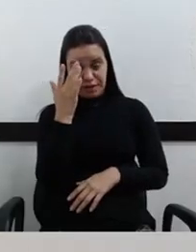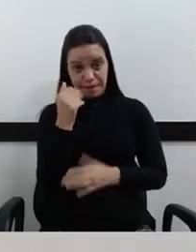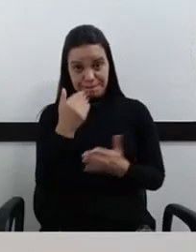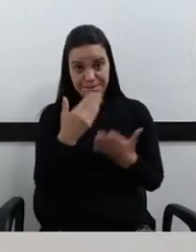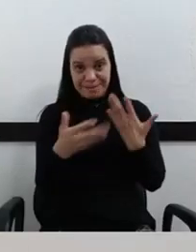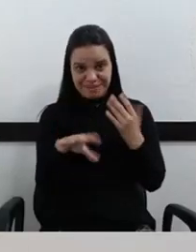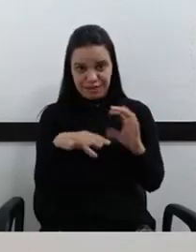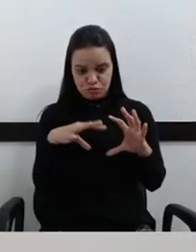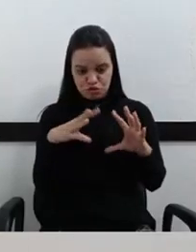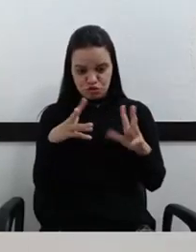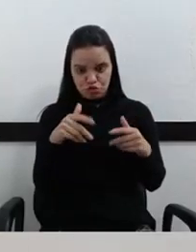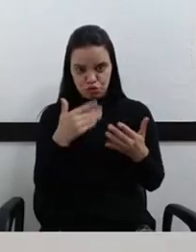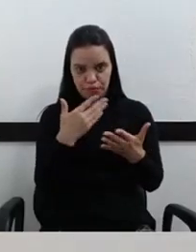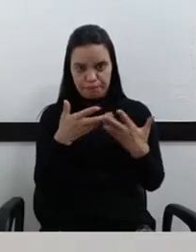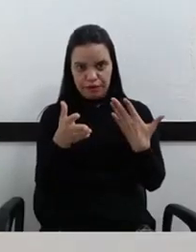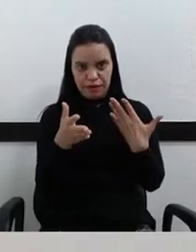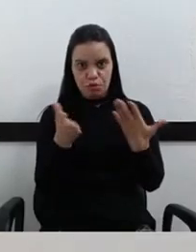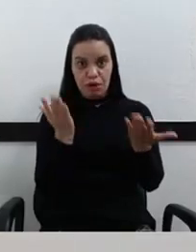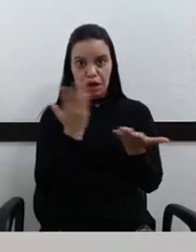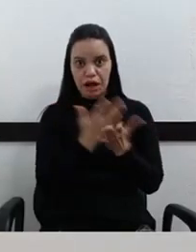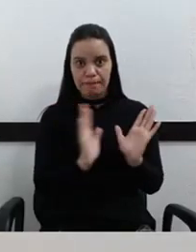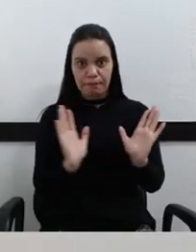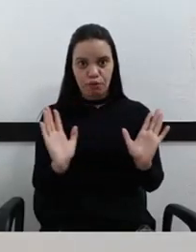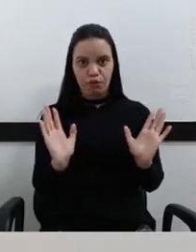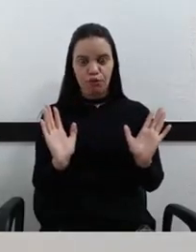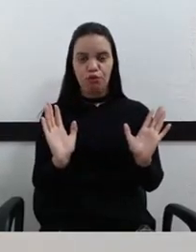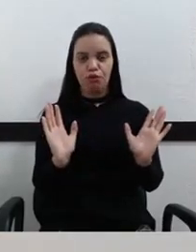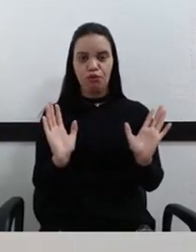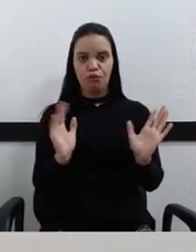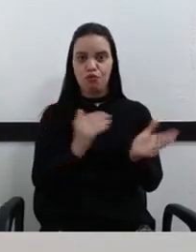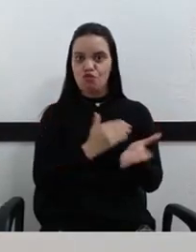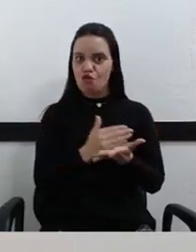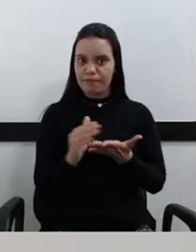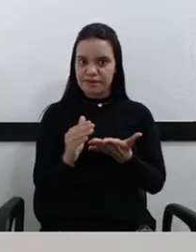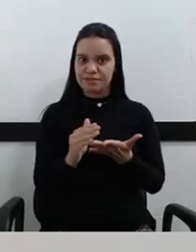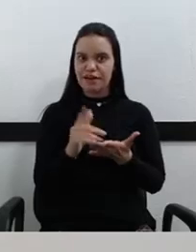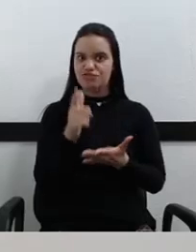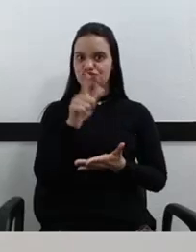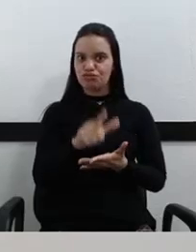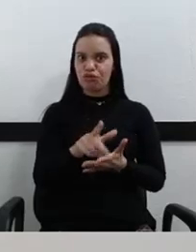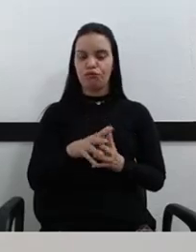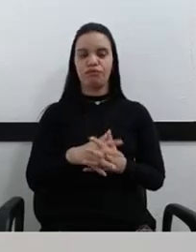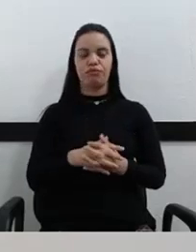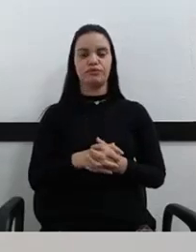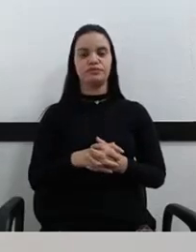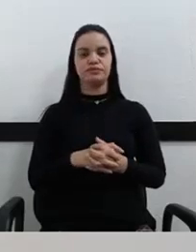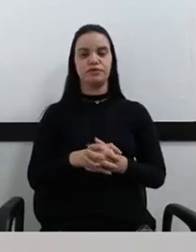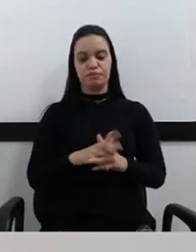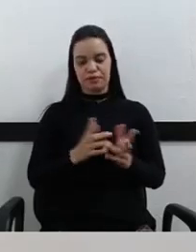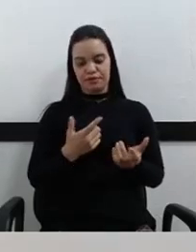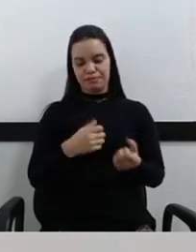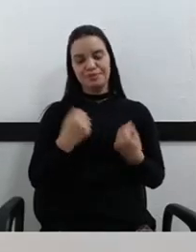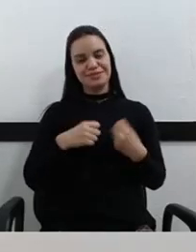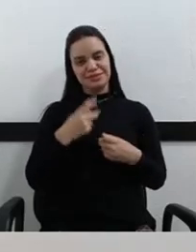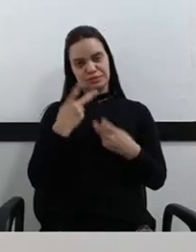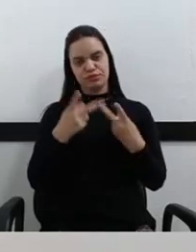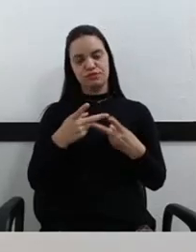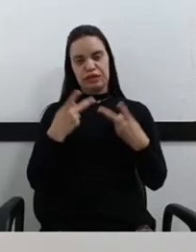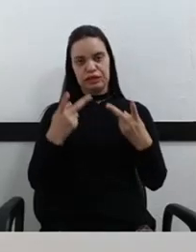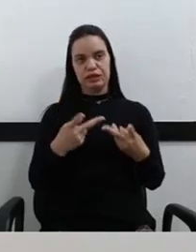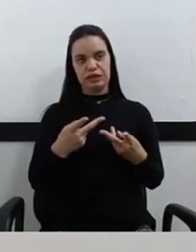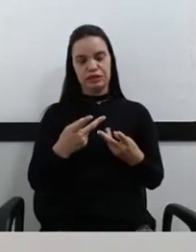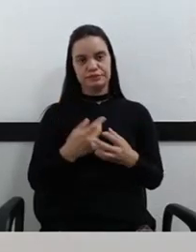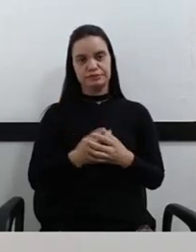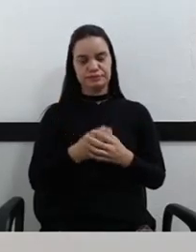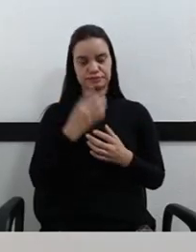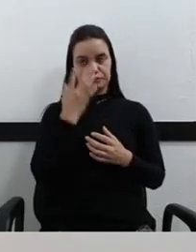perdemos tudo, acabou. Vamos começar do zero, uma nova construção. mas pelo menos a gente tem que falar isso, professores. Tem